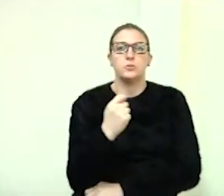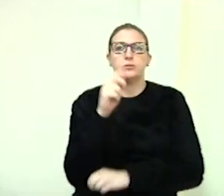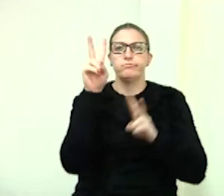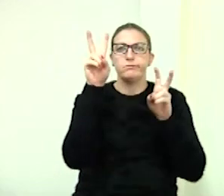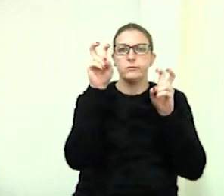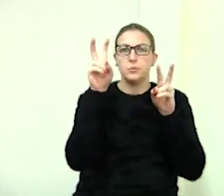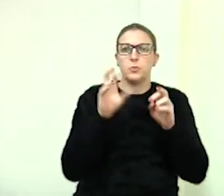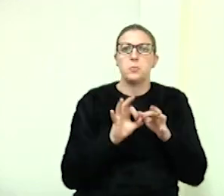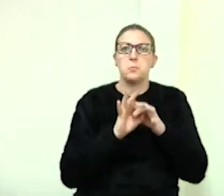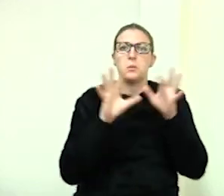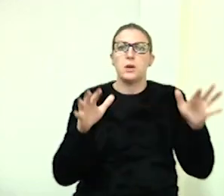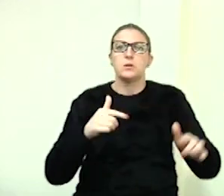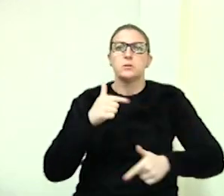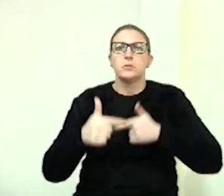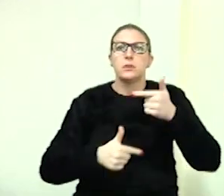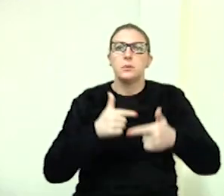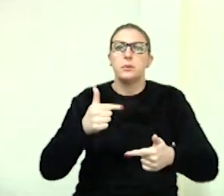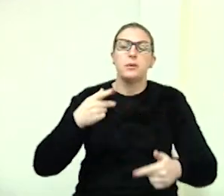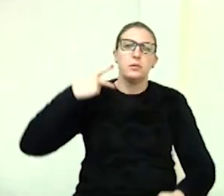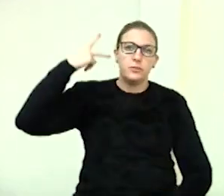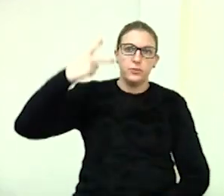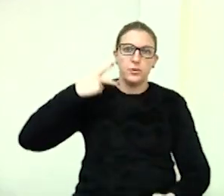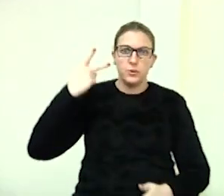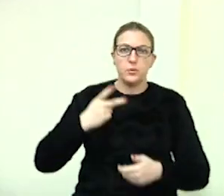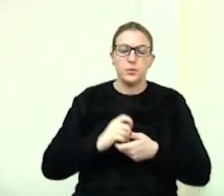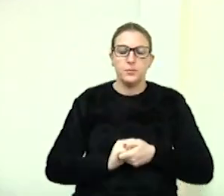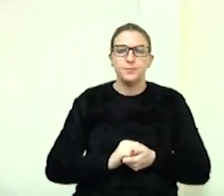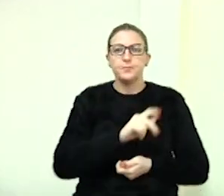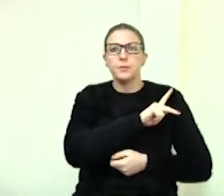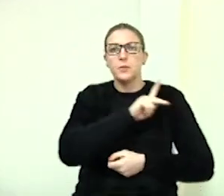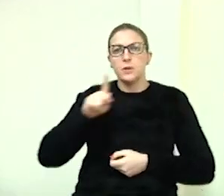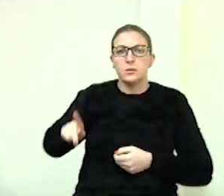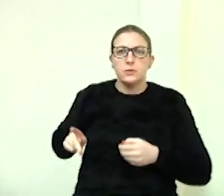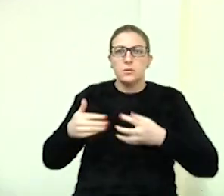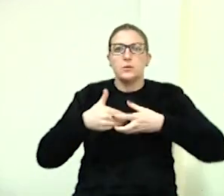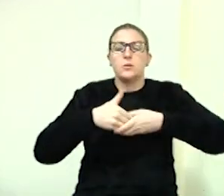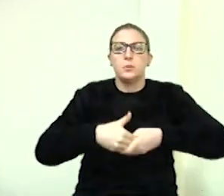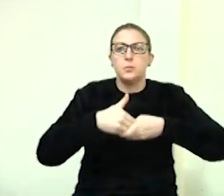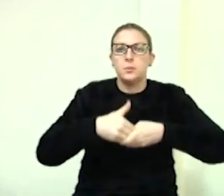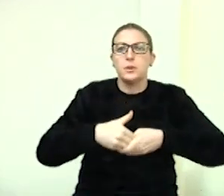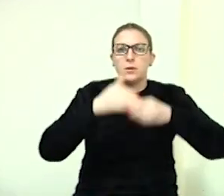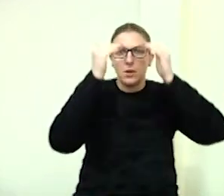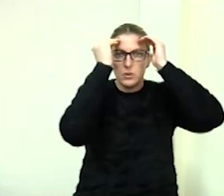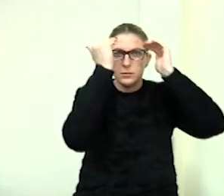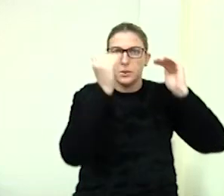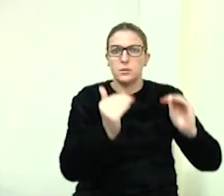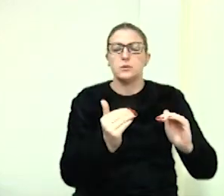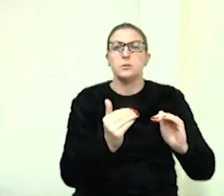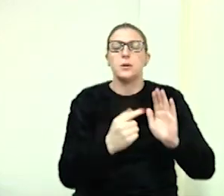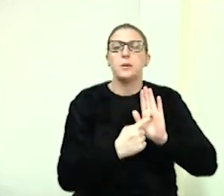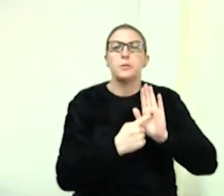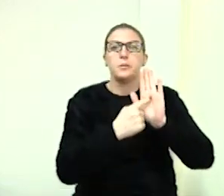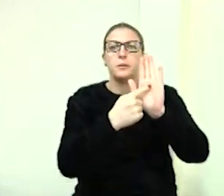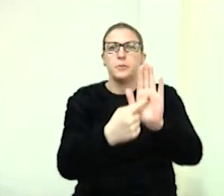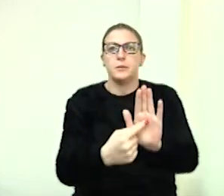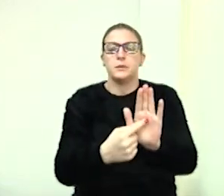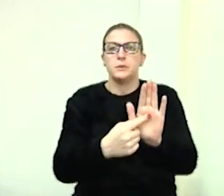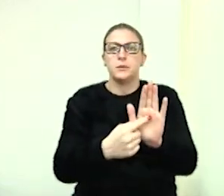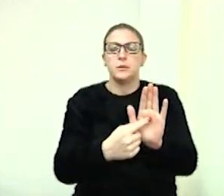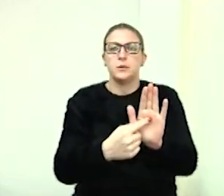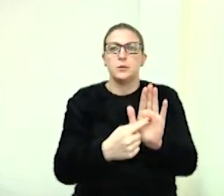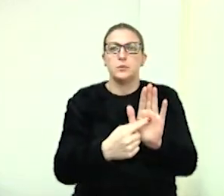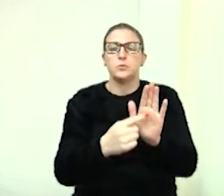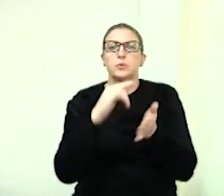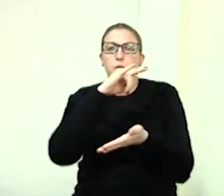dispensa das atividades legislativas. Senhor presidente, ao cumprimentá-lo cordialmente, vimos por intermédio do presente em atendimento ao